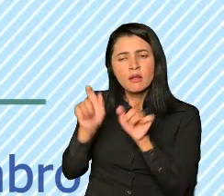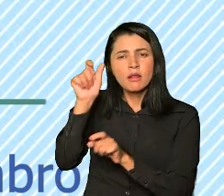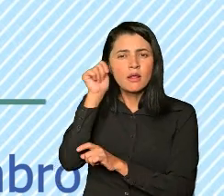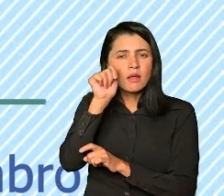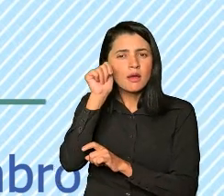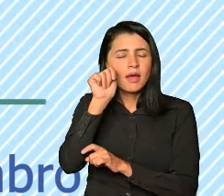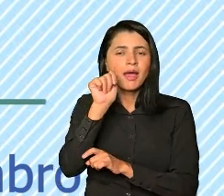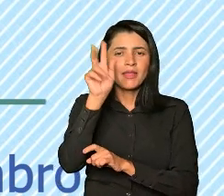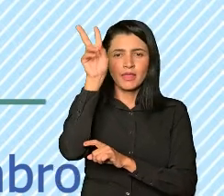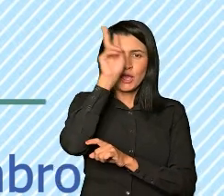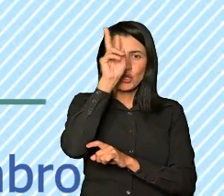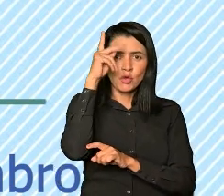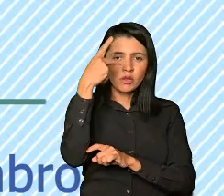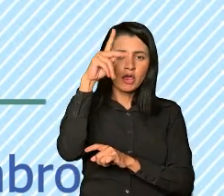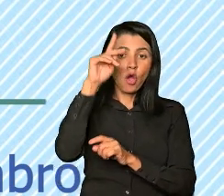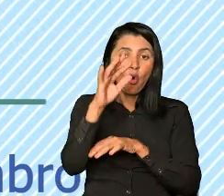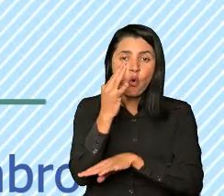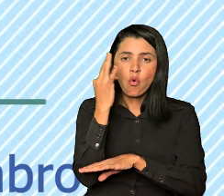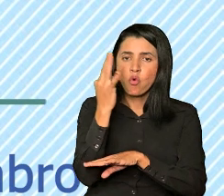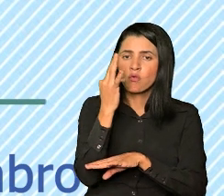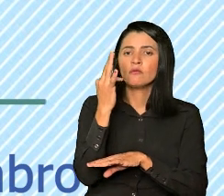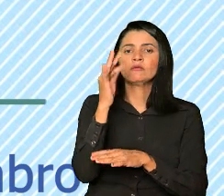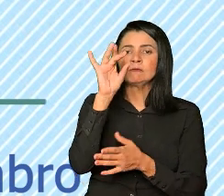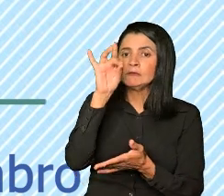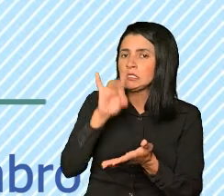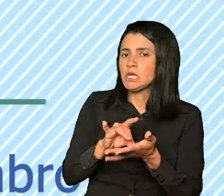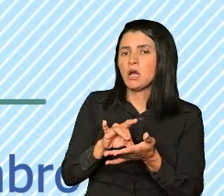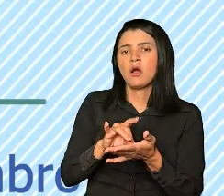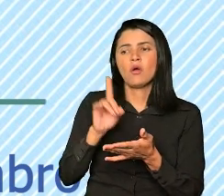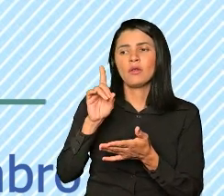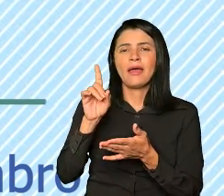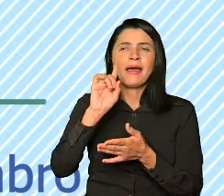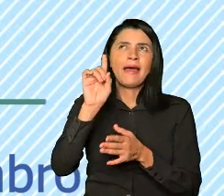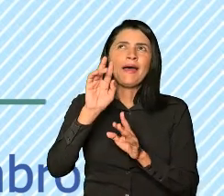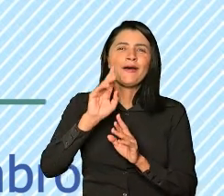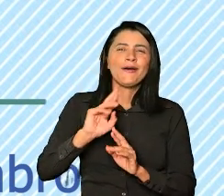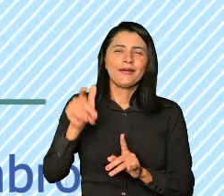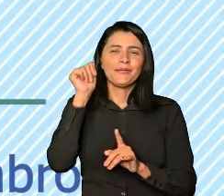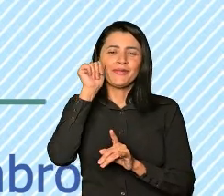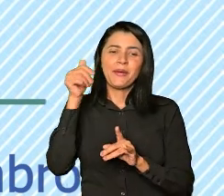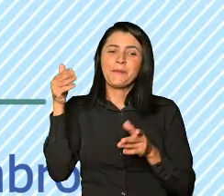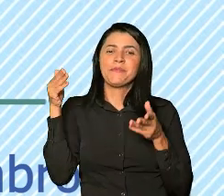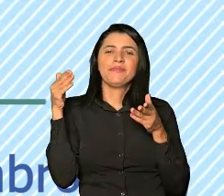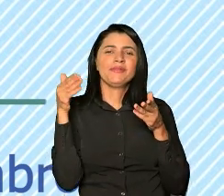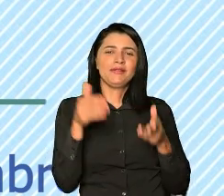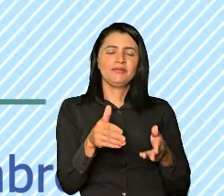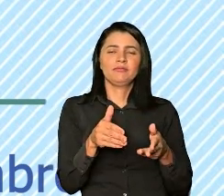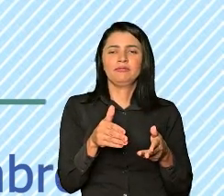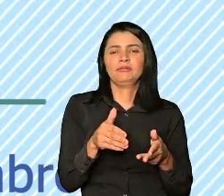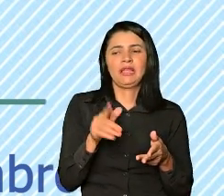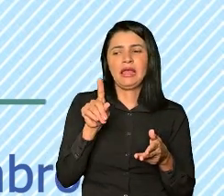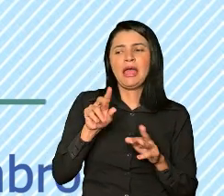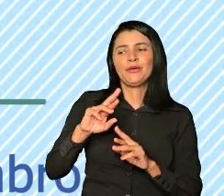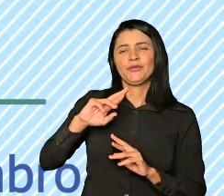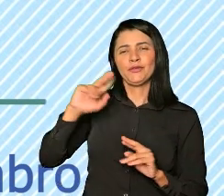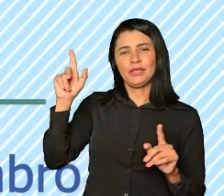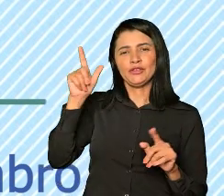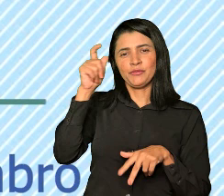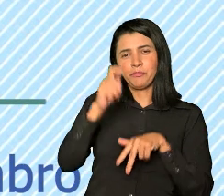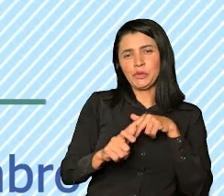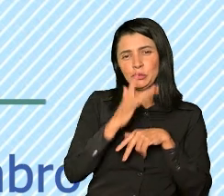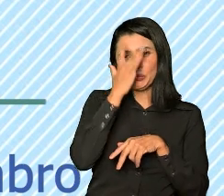na historiografia oficial. Não é que as mulheres não participam, não sejam sujeitos históricos, mas nós